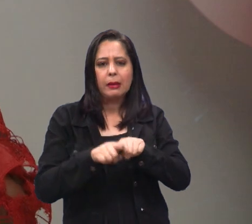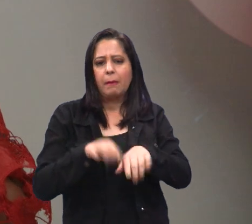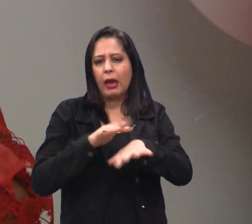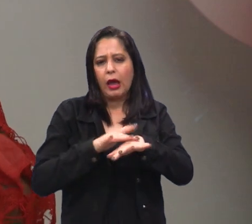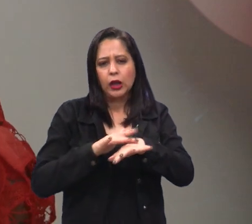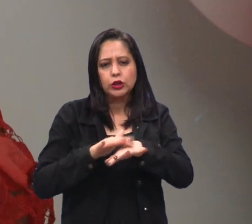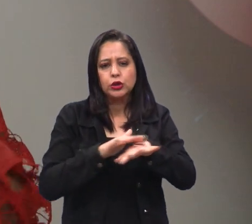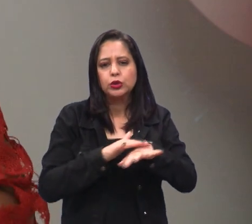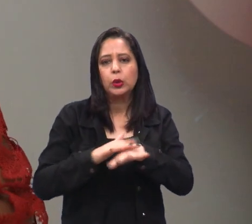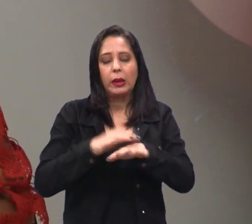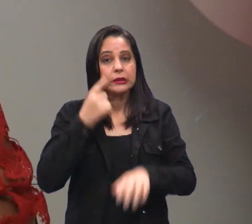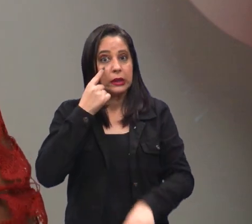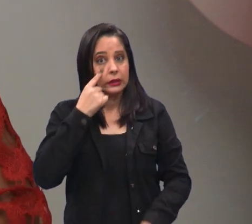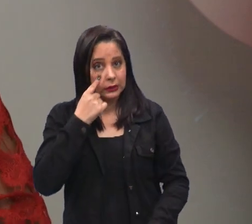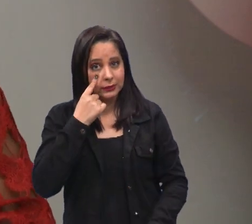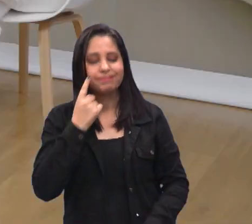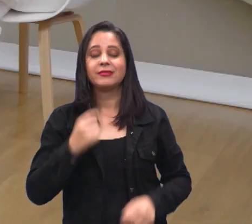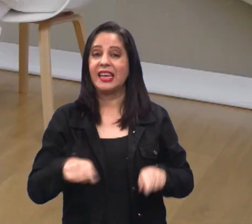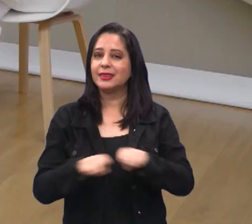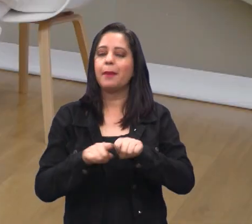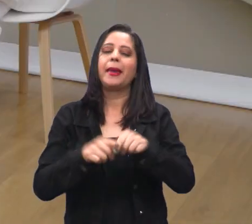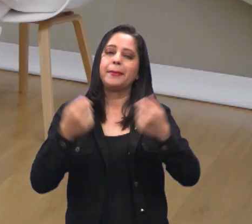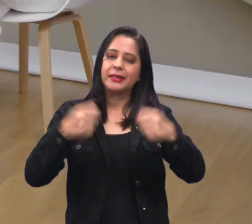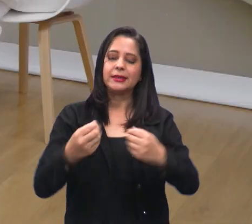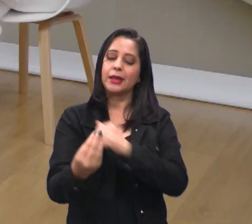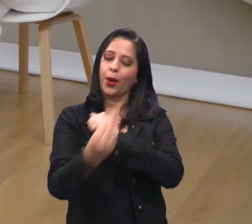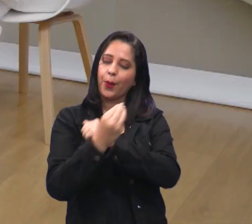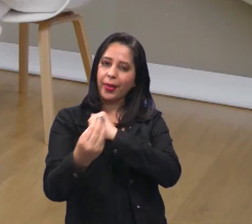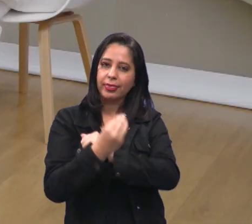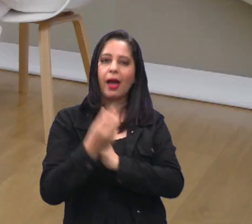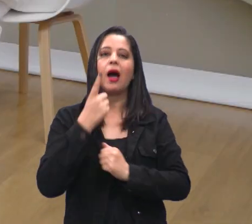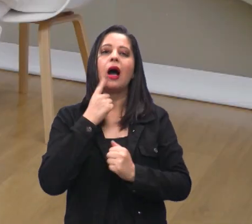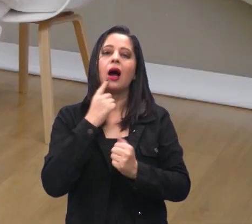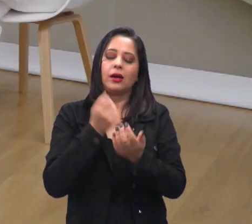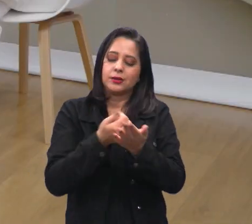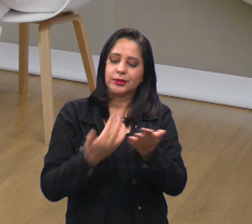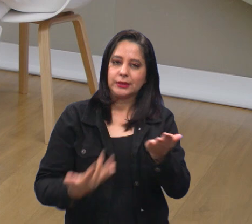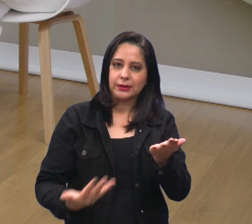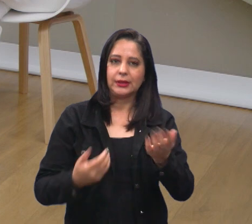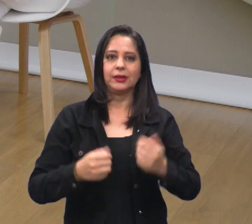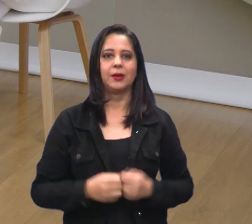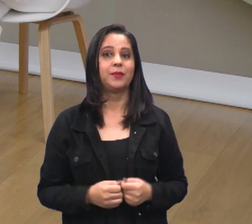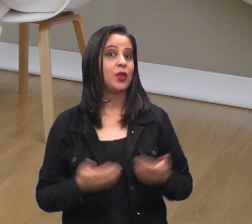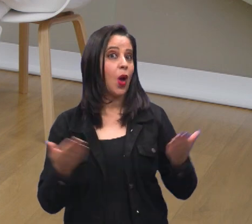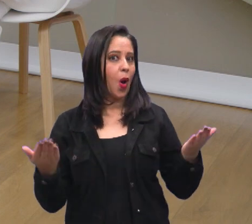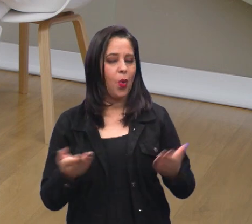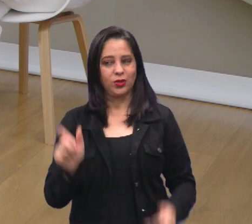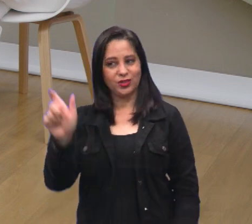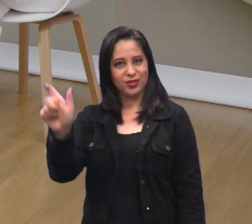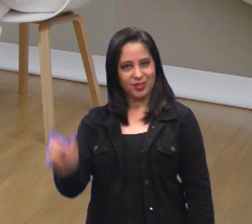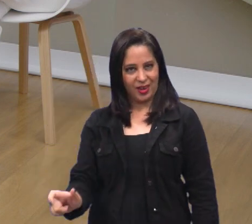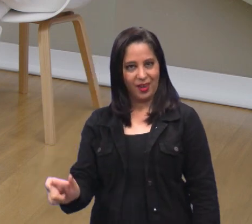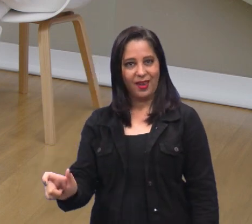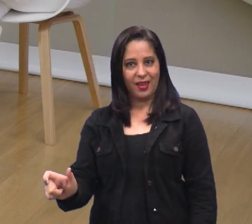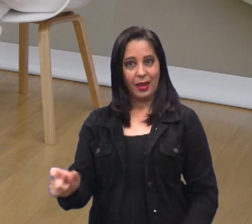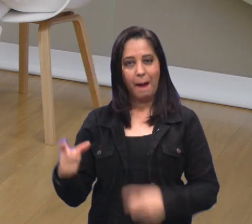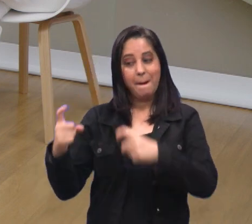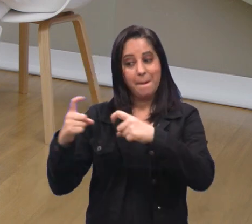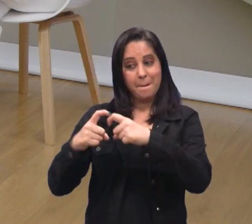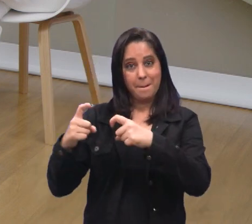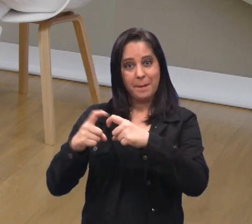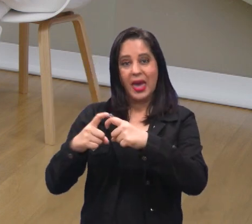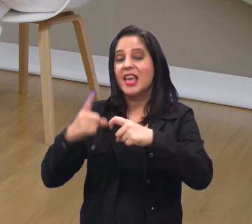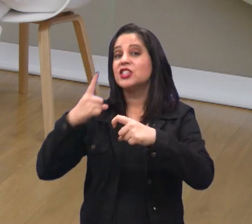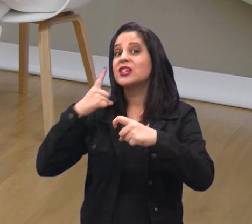com a saúde do nosso sangue. E no De Bem com Você de hoje, quem vai abordar esse tema com a gente é a hematologista